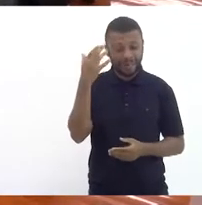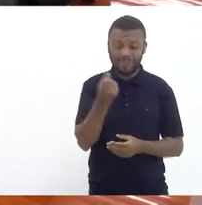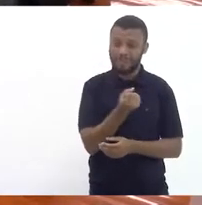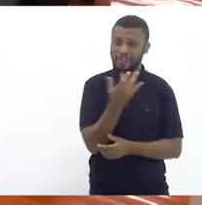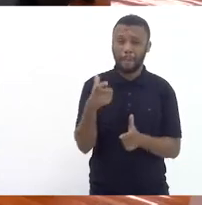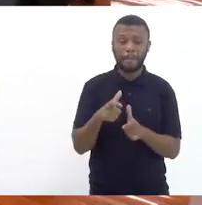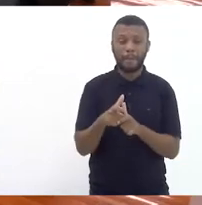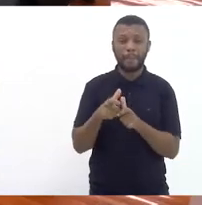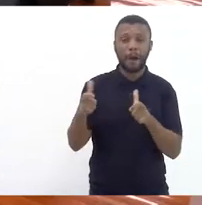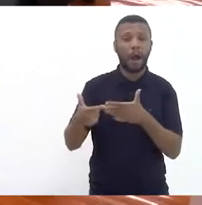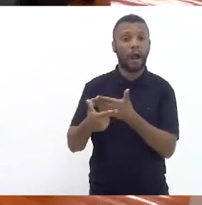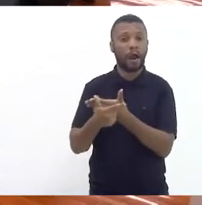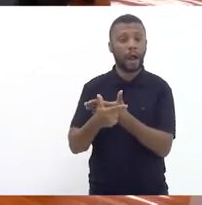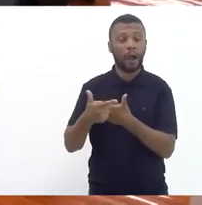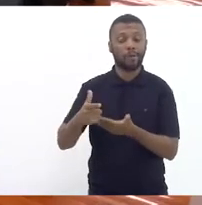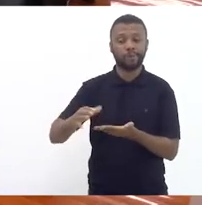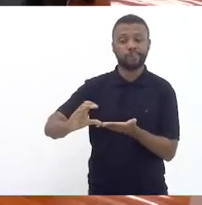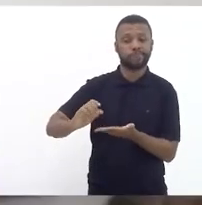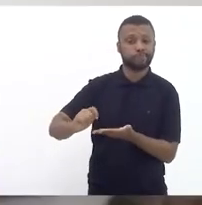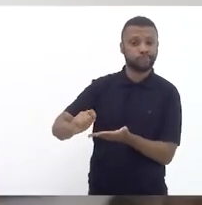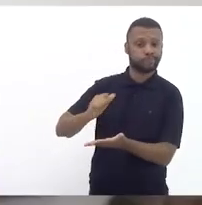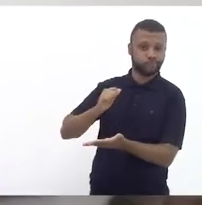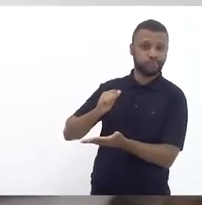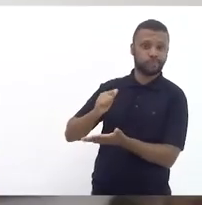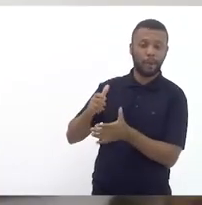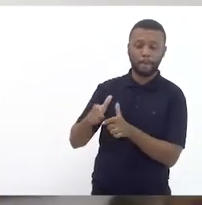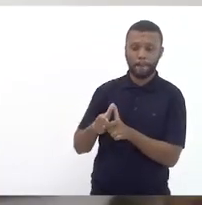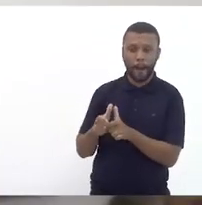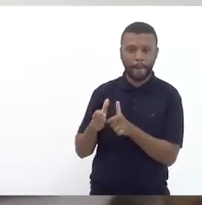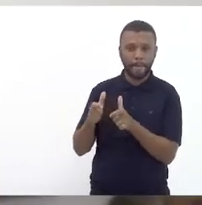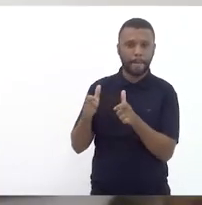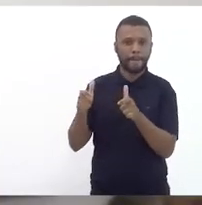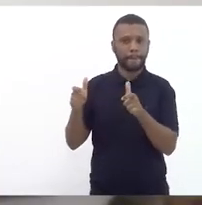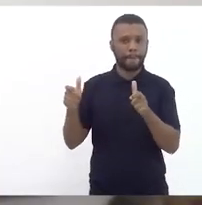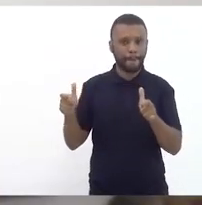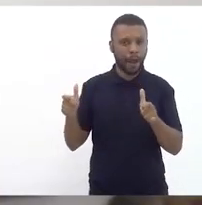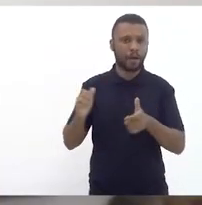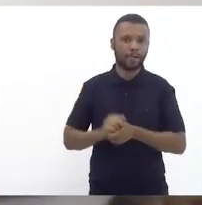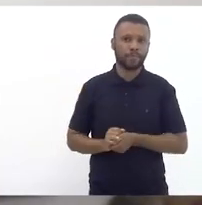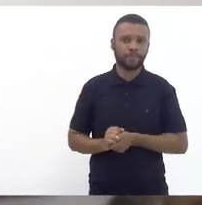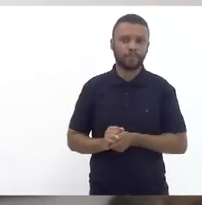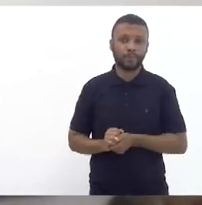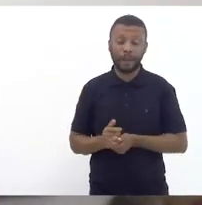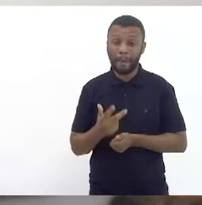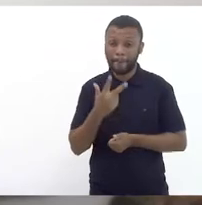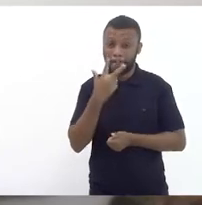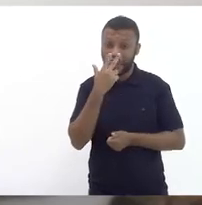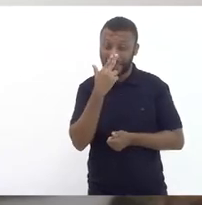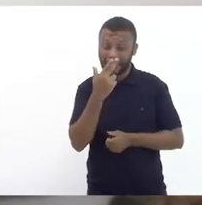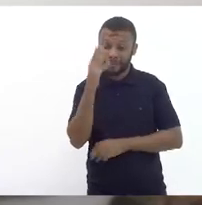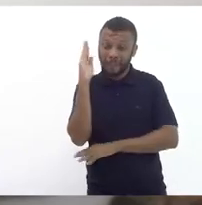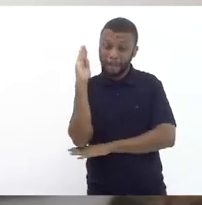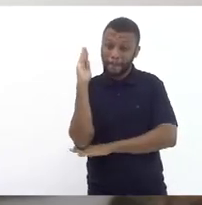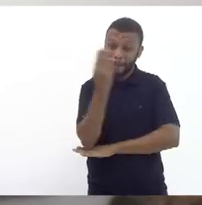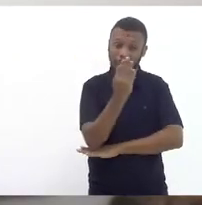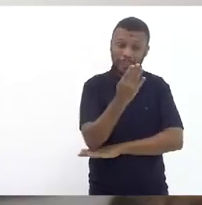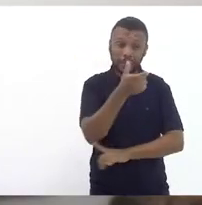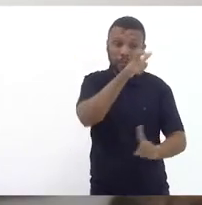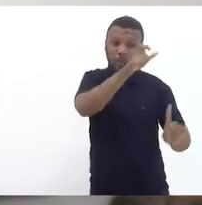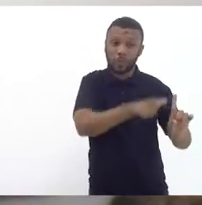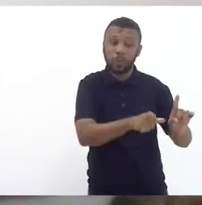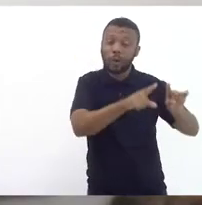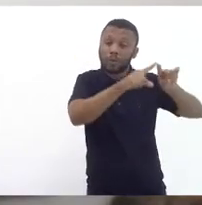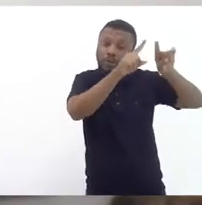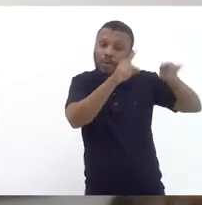cargos comissionados, essa é a verdade. O pau só bate em Chico, que é o servidor público.